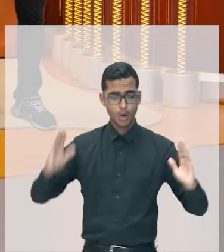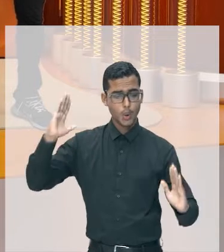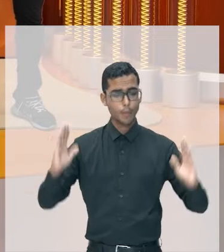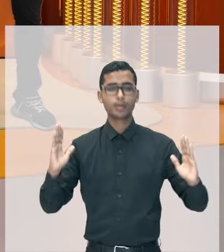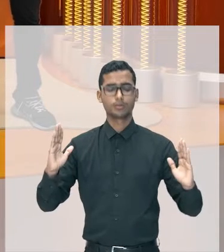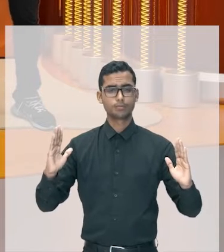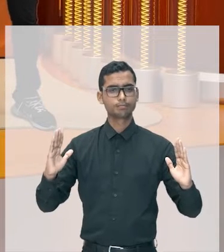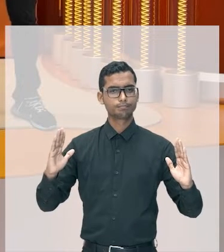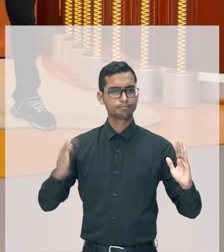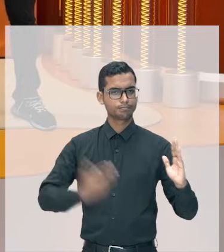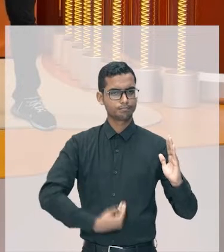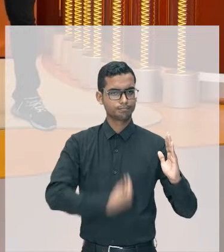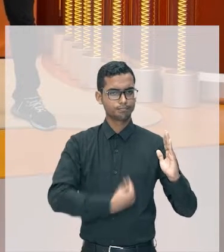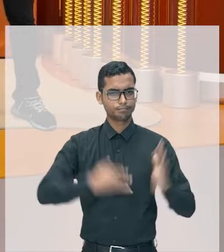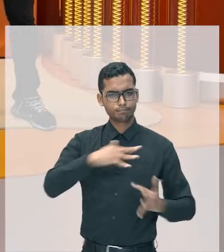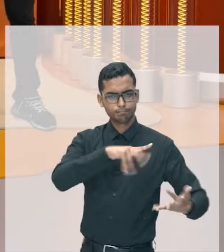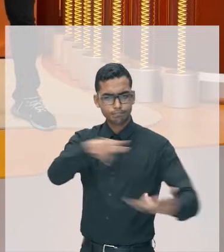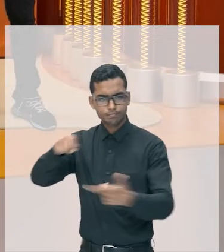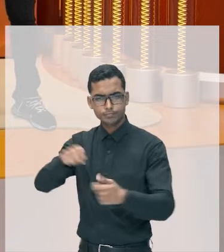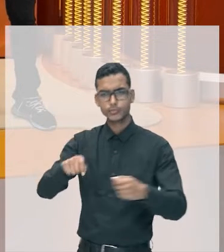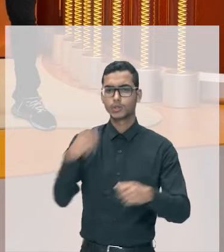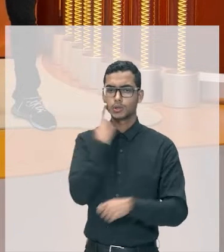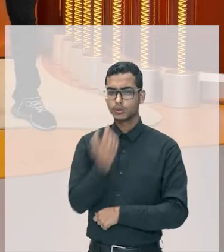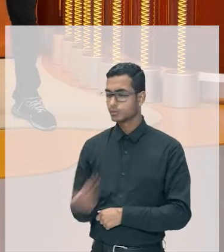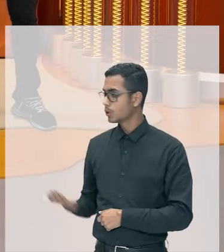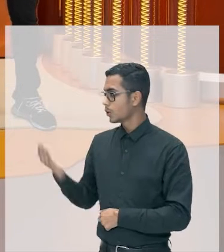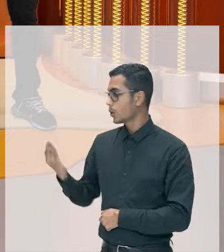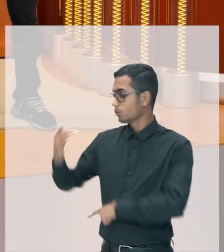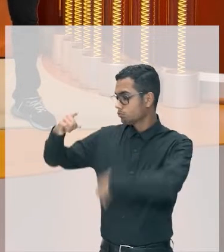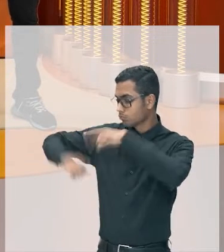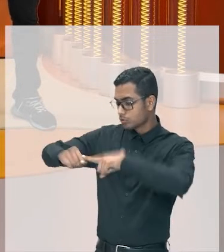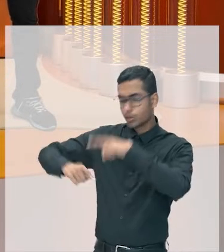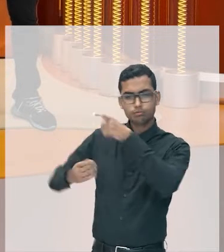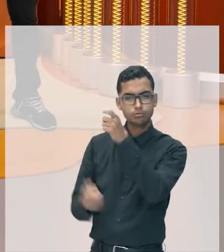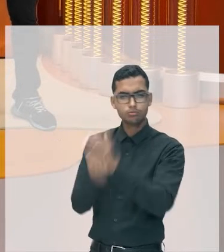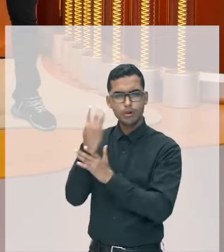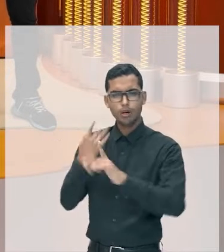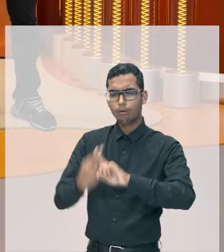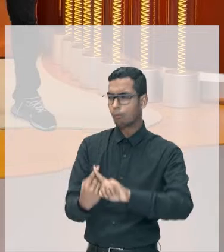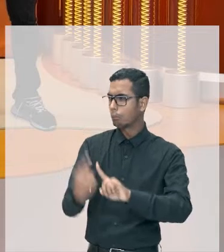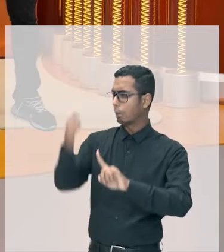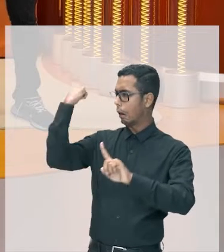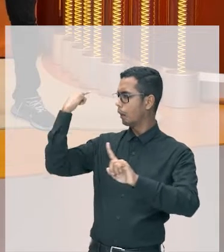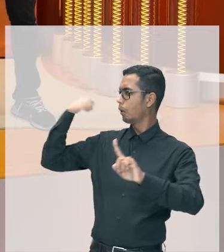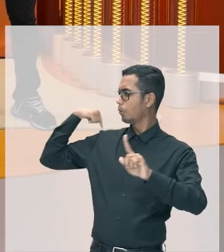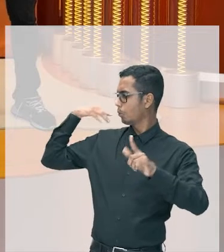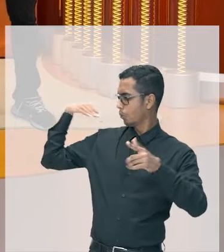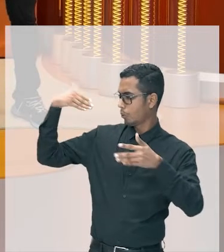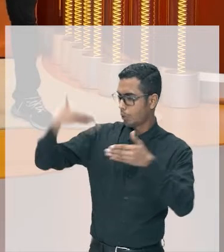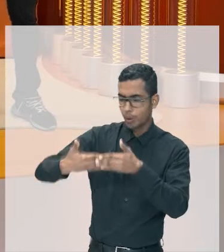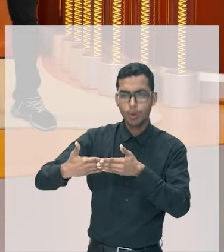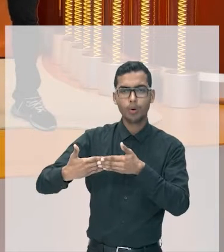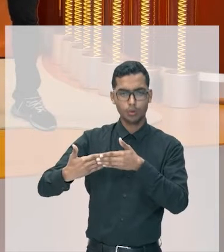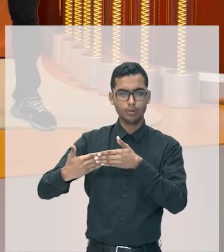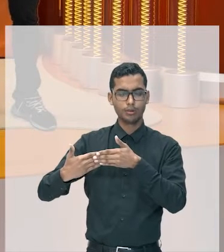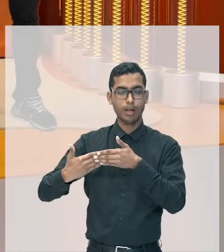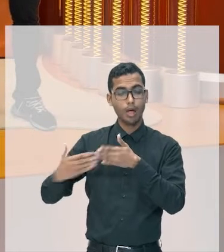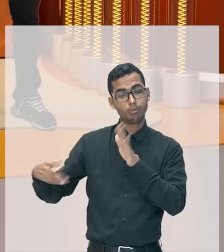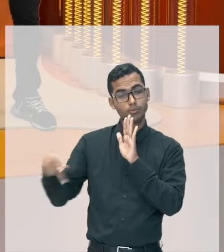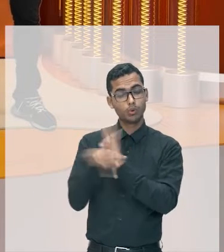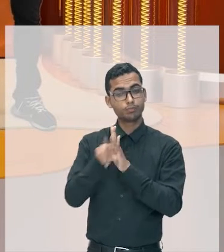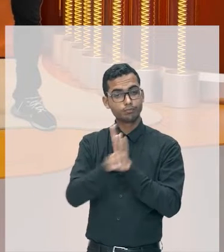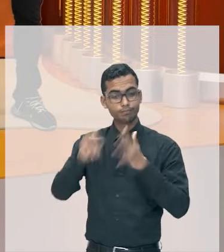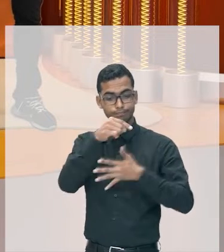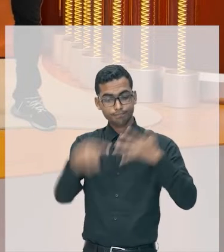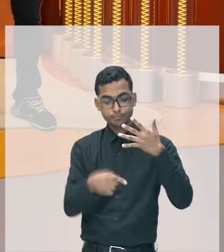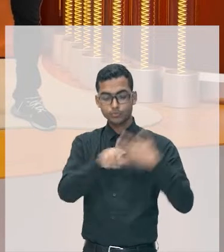resquícios, esses materiais que foram produzidos ao longo do tempo, é o que nós chamamos de fontes históricas, que